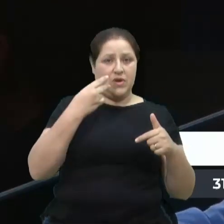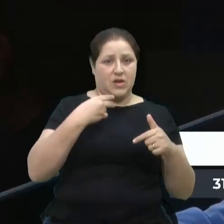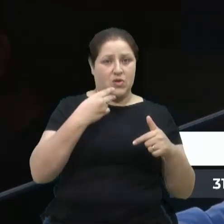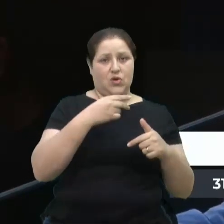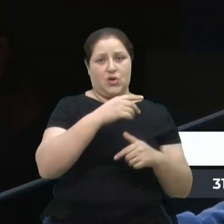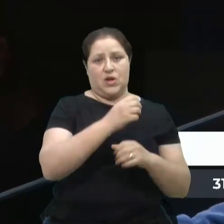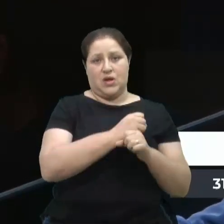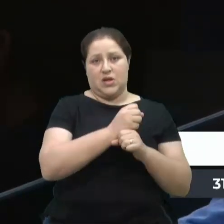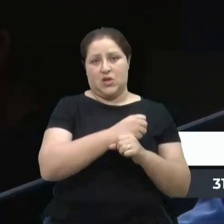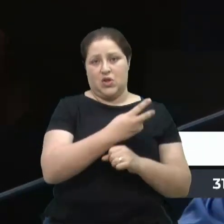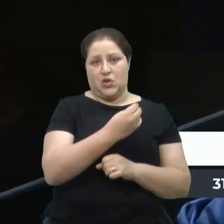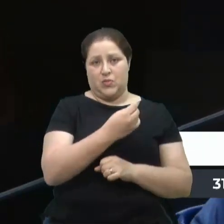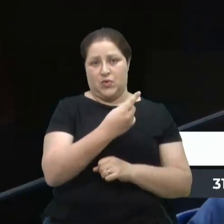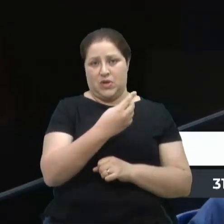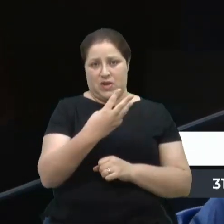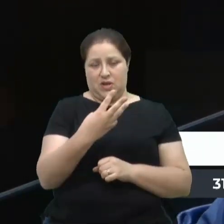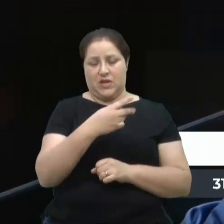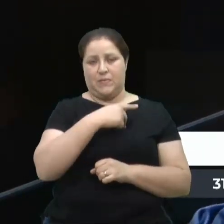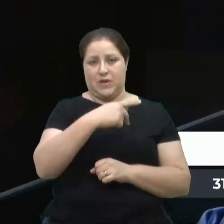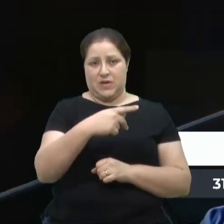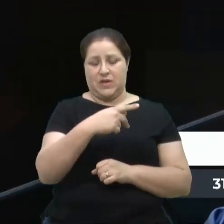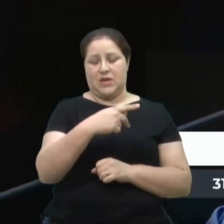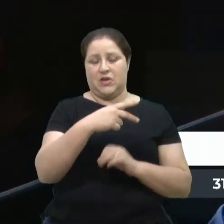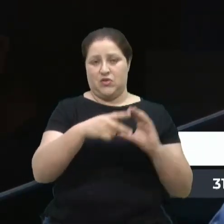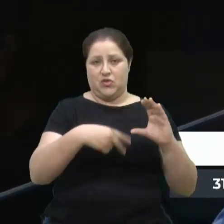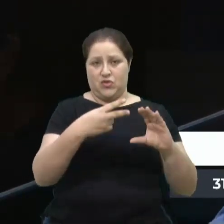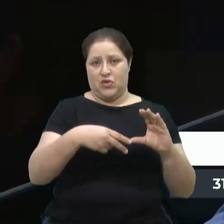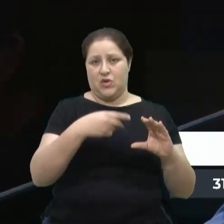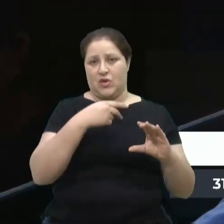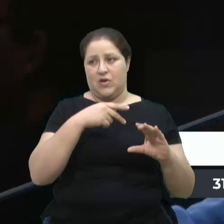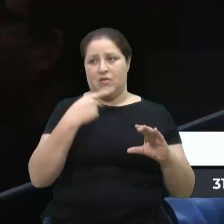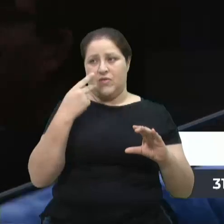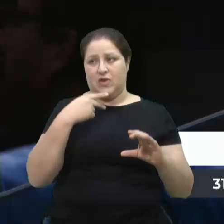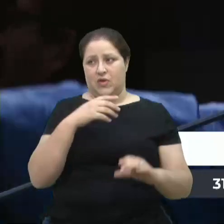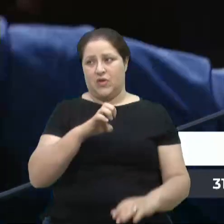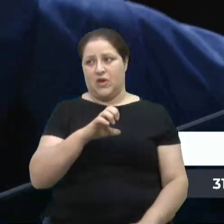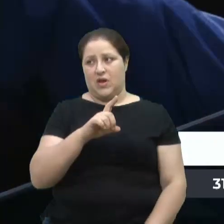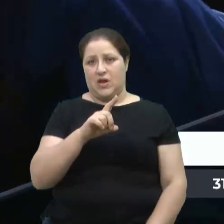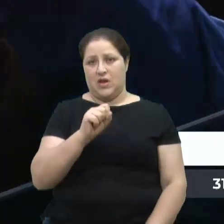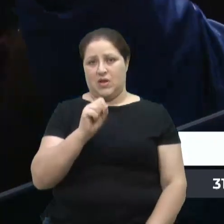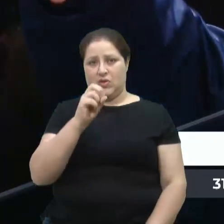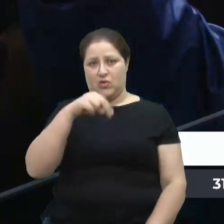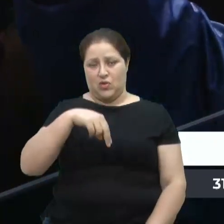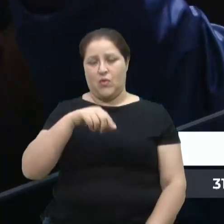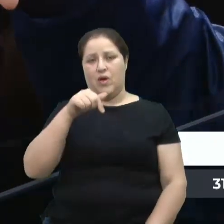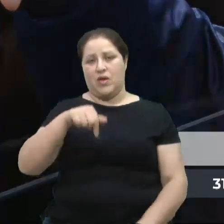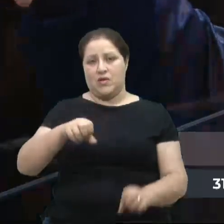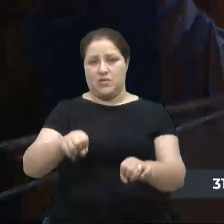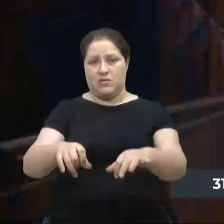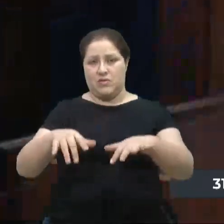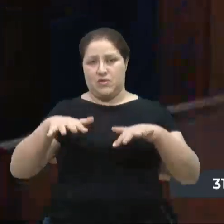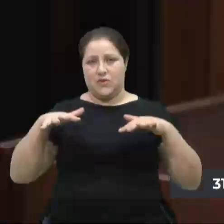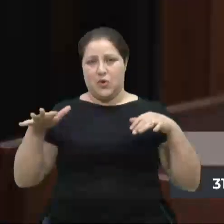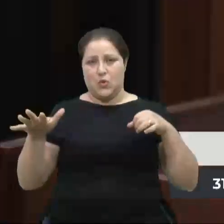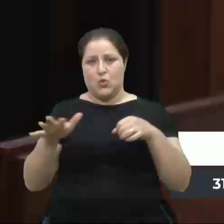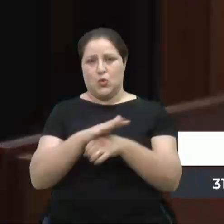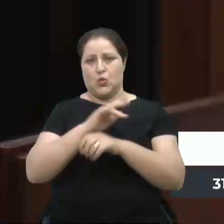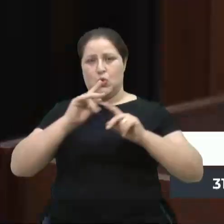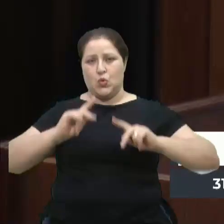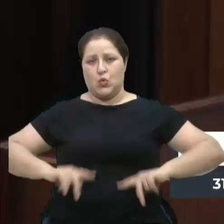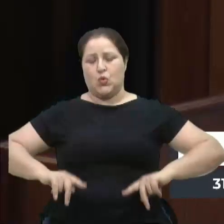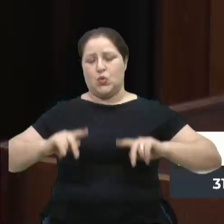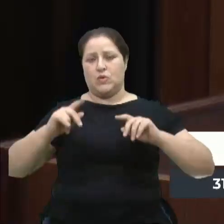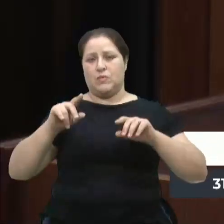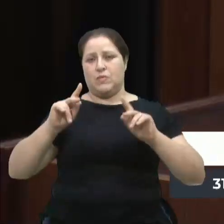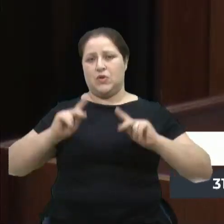época, a presidência do vereador Edson da Rosa, esse plenário superlotado de gente, as pessoas